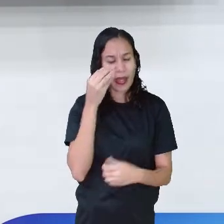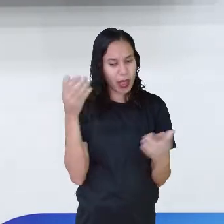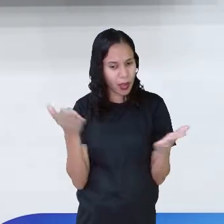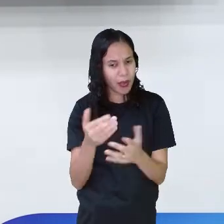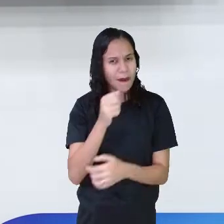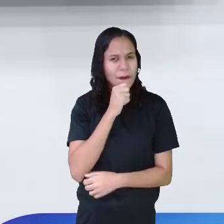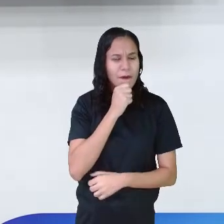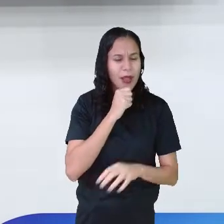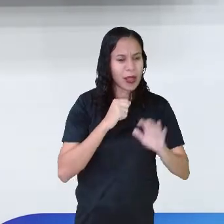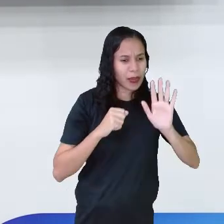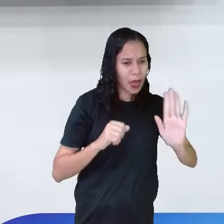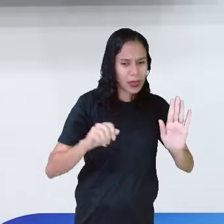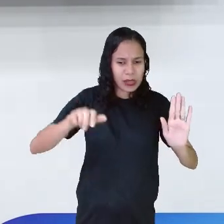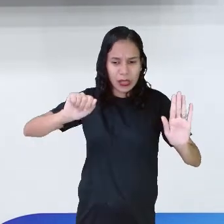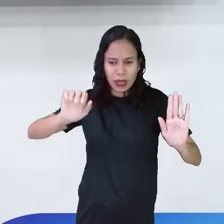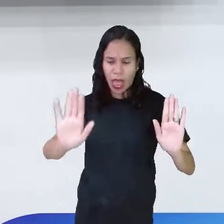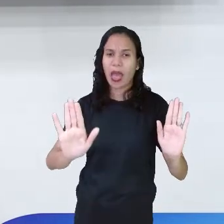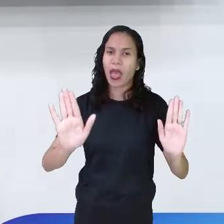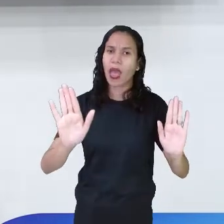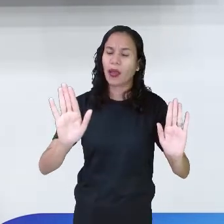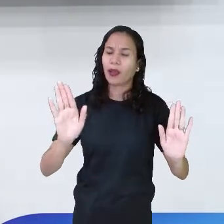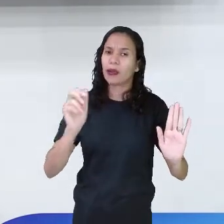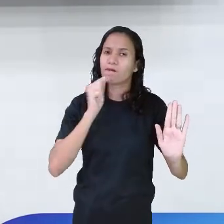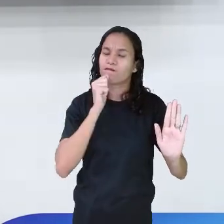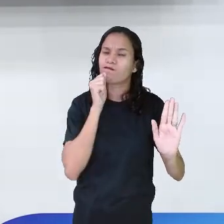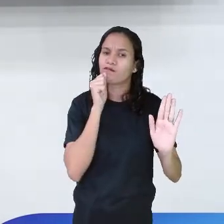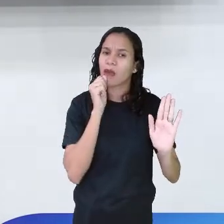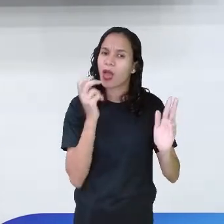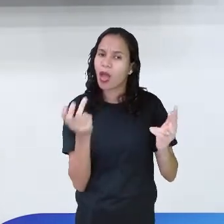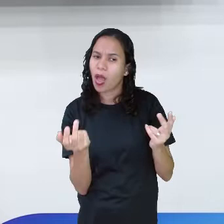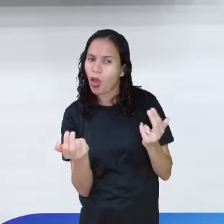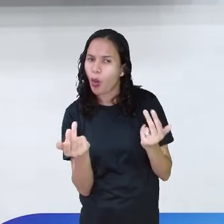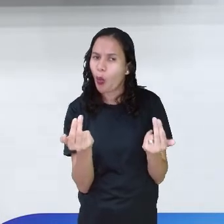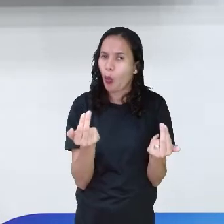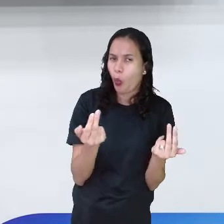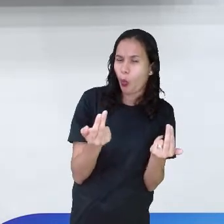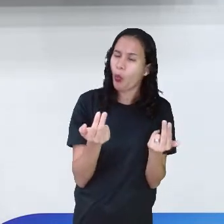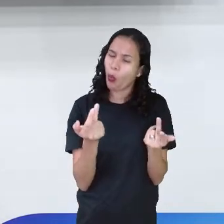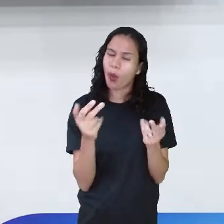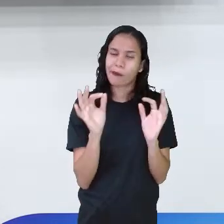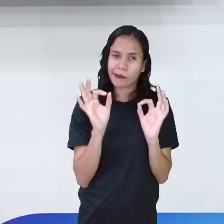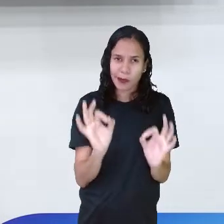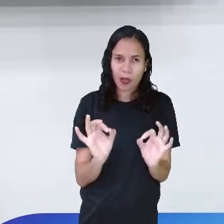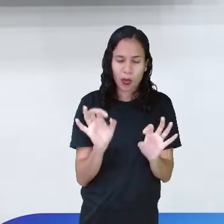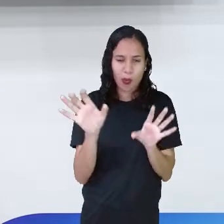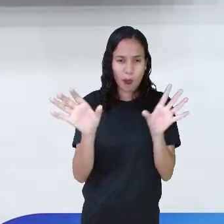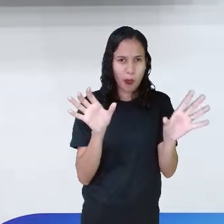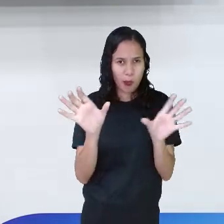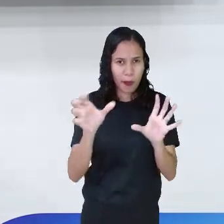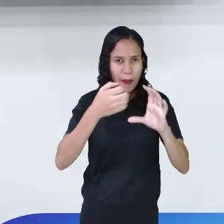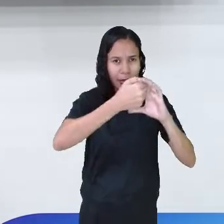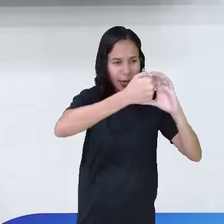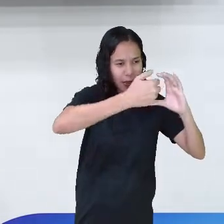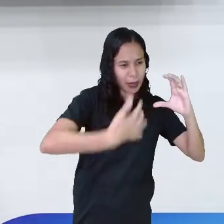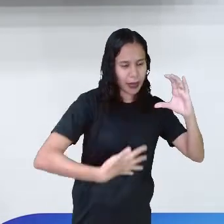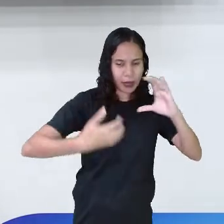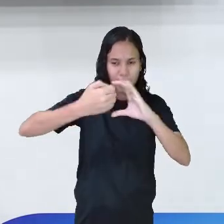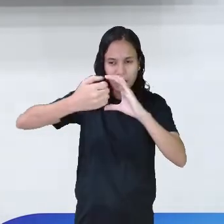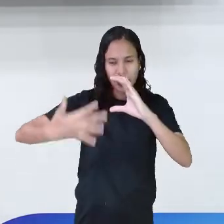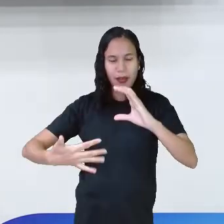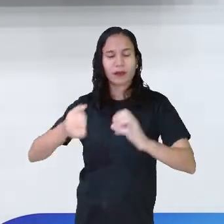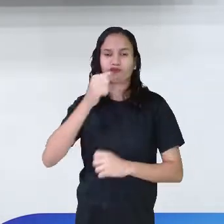aula, a notícia e a reportagem estão no mesmo patamar. Todas as características que eu passei